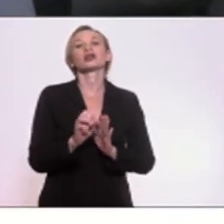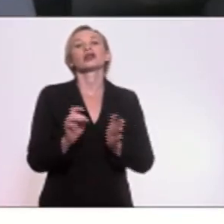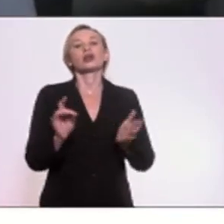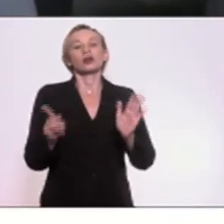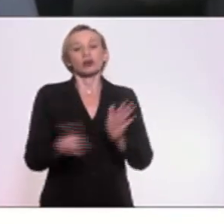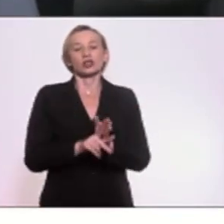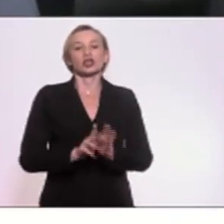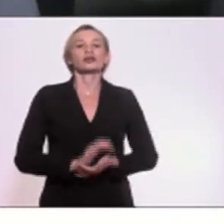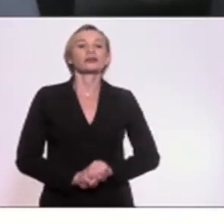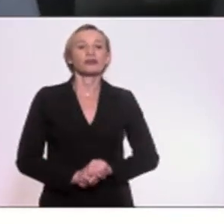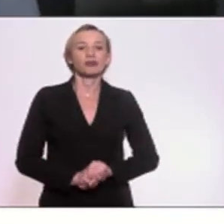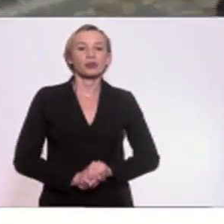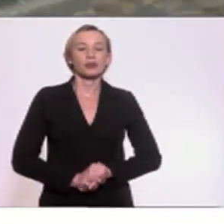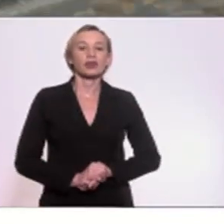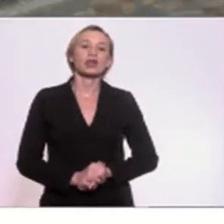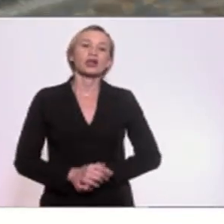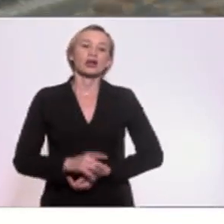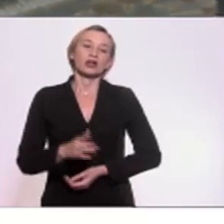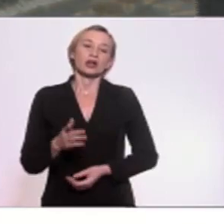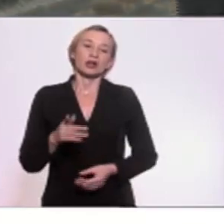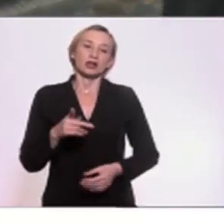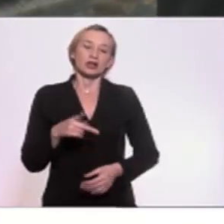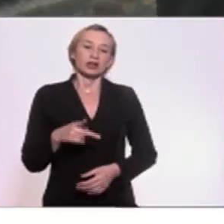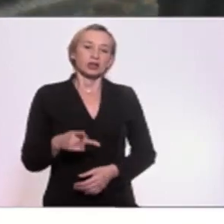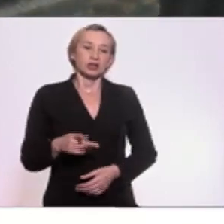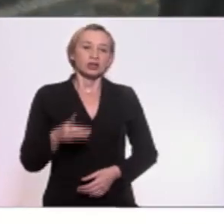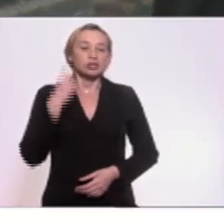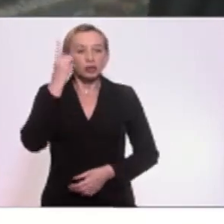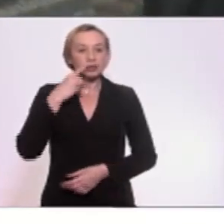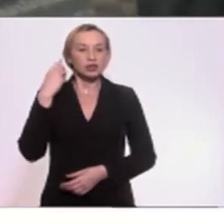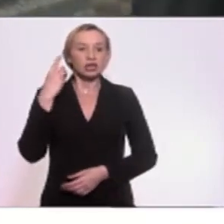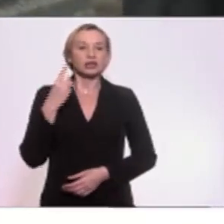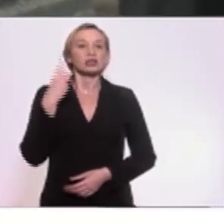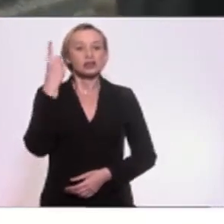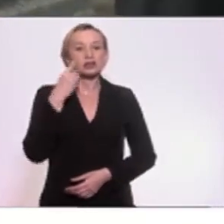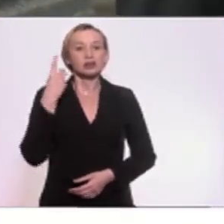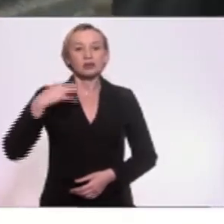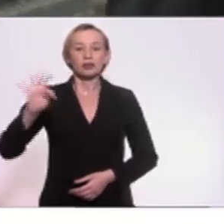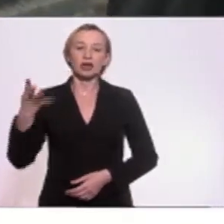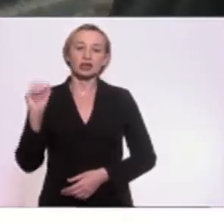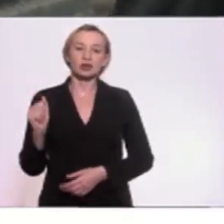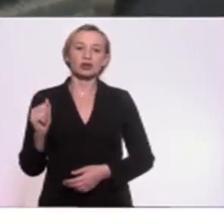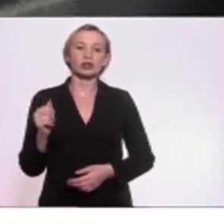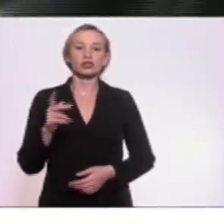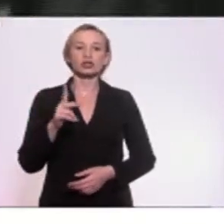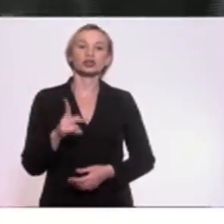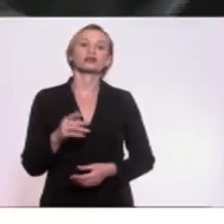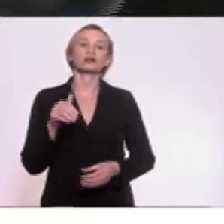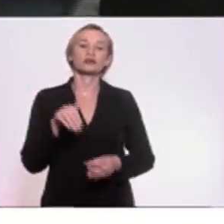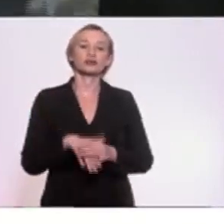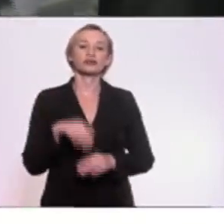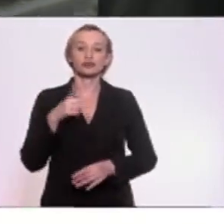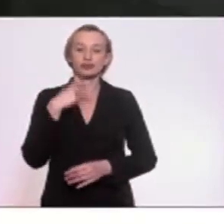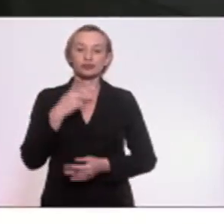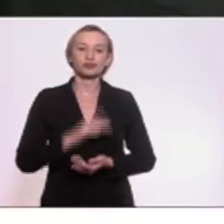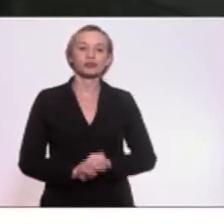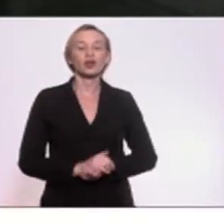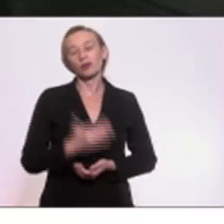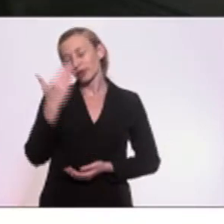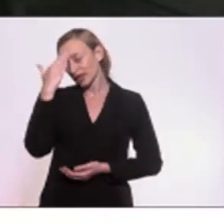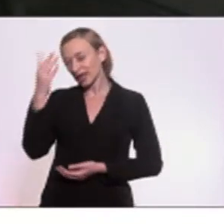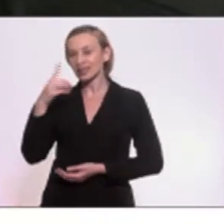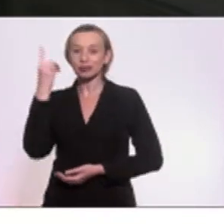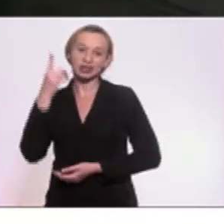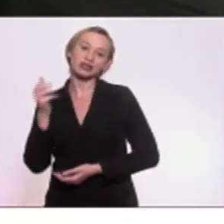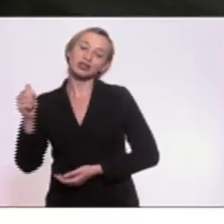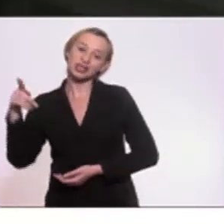Sérgio. Vou passar a declaração de voto primeiro para a nobre deputada Marta Rocha. Obrigada, deputado Sérgio, sempre gentil. Eu queria